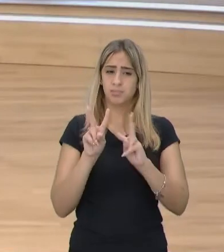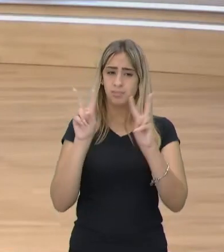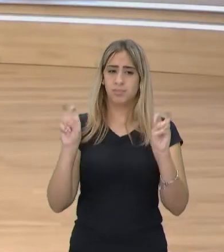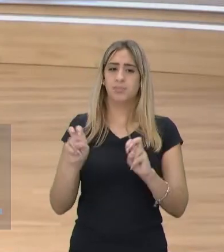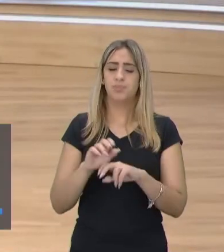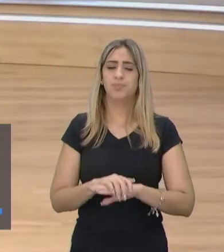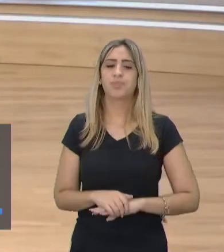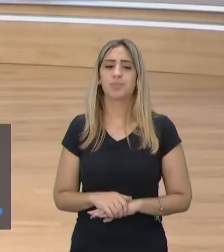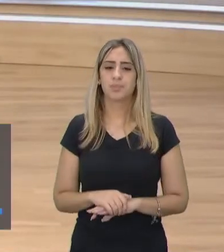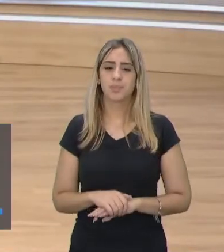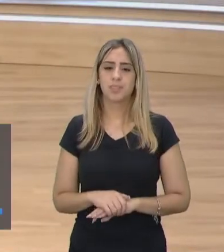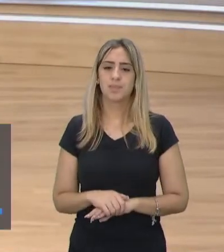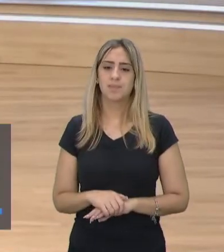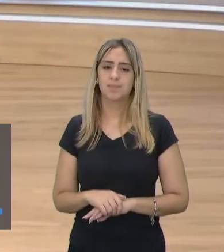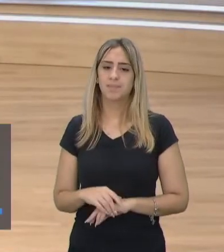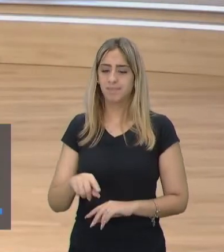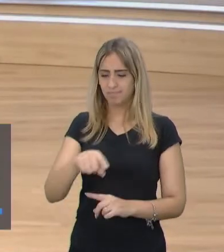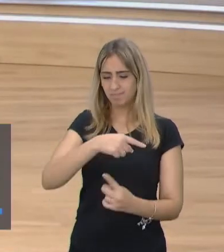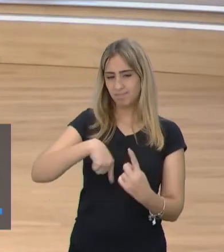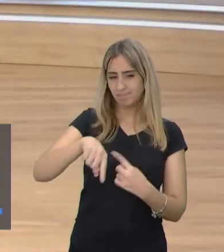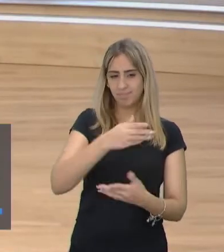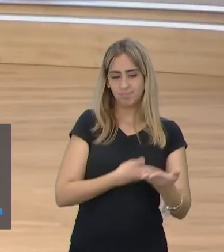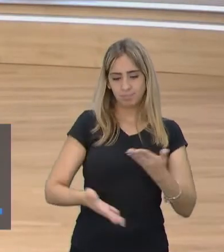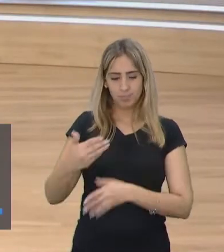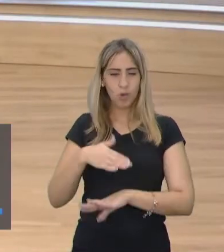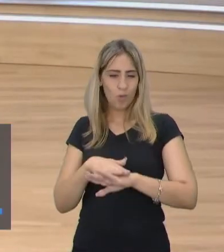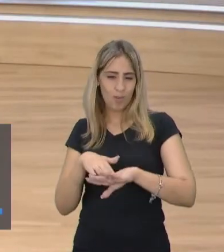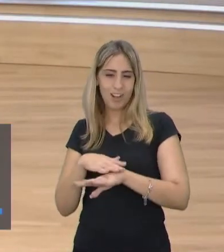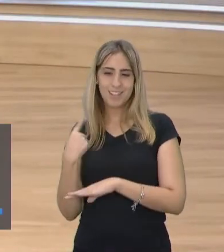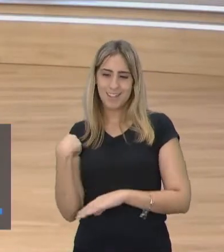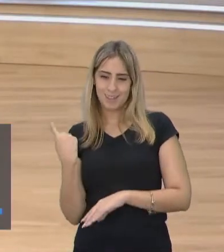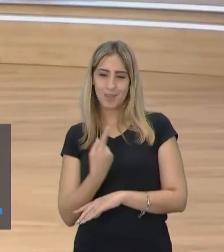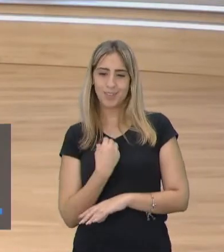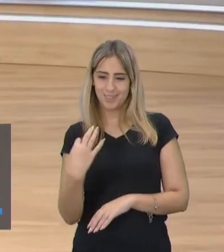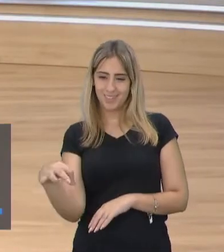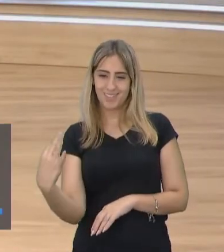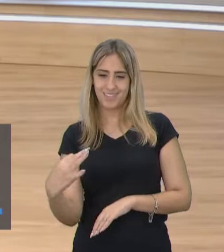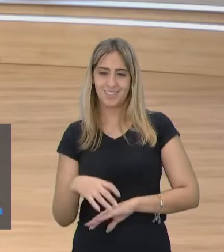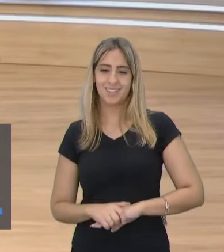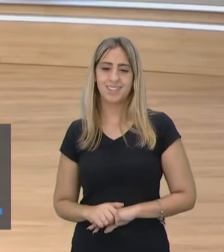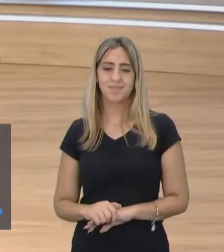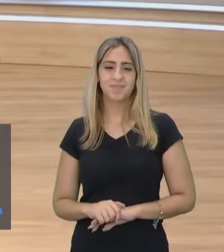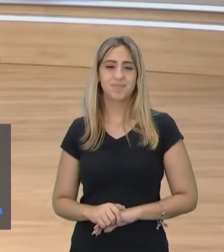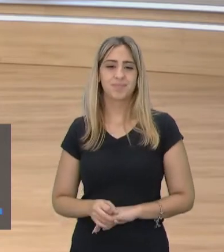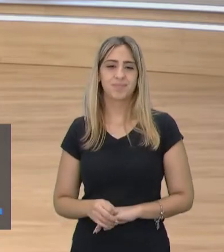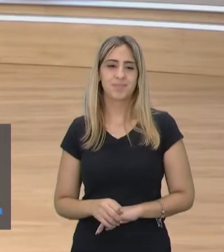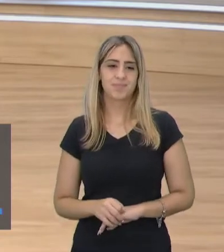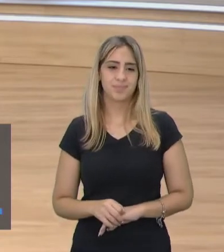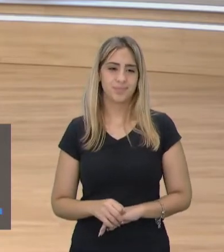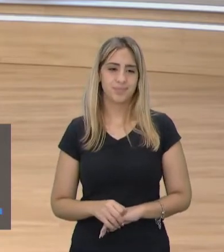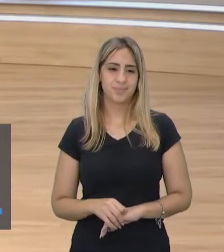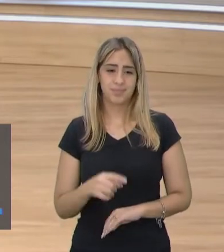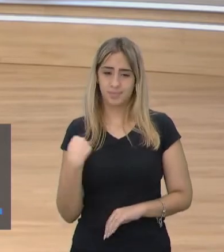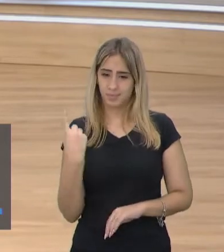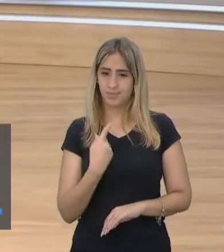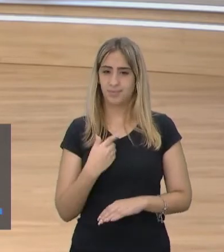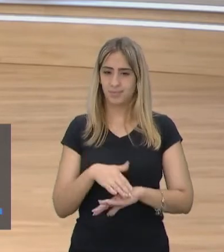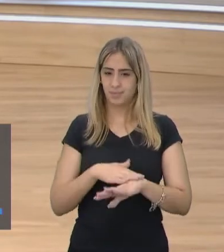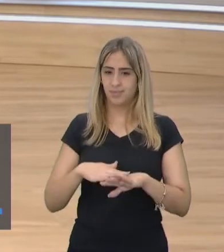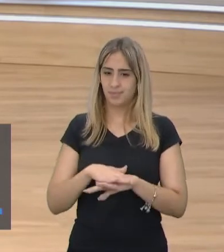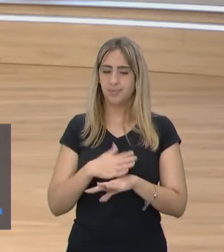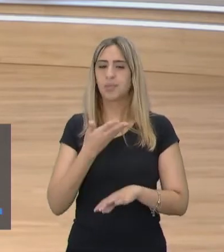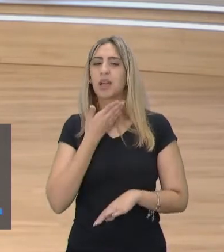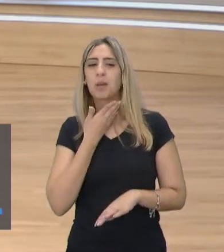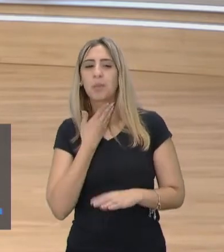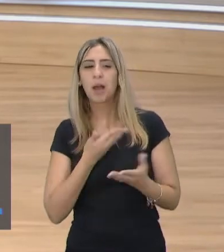também, viu? Tenho certeza. Isso é uma roda de conversa, É uma né? roda de conversa. Eles estão lá fazendo, né? Exato, é roda de conversa. A gente tá batendo um papo aqui. Então, é isso.